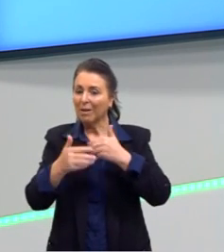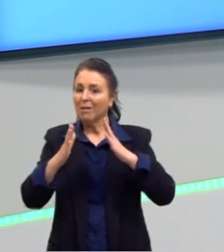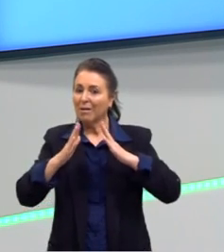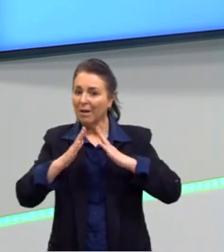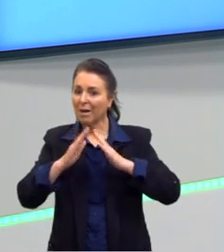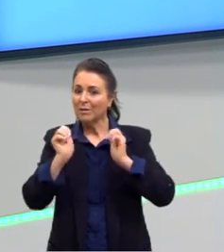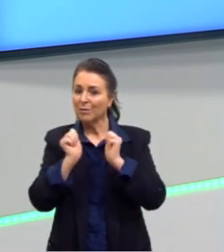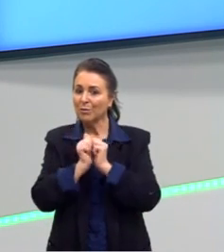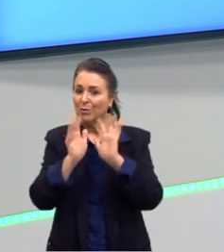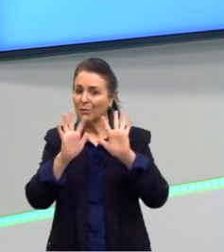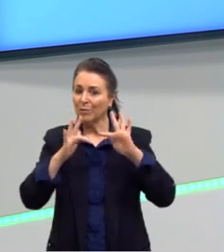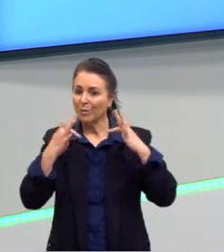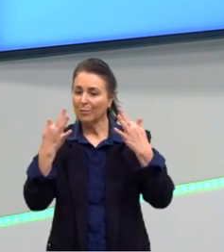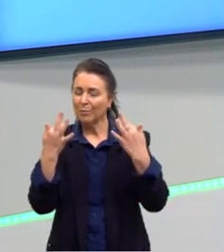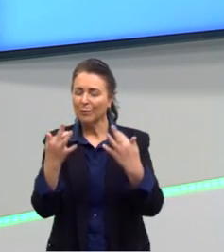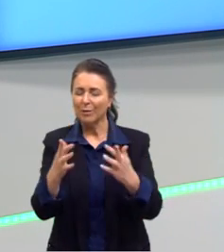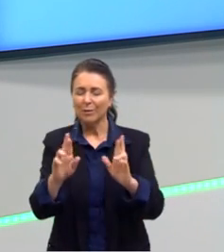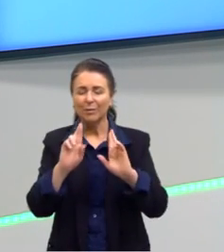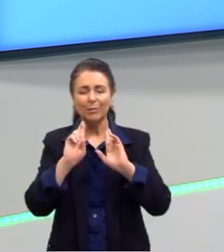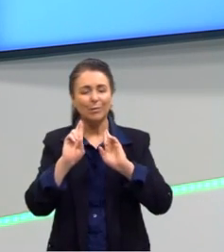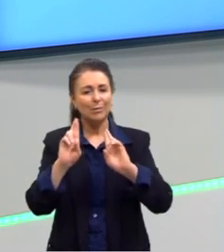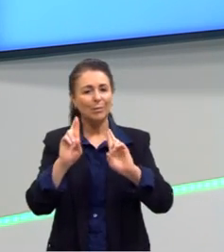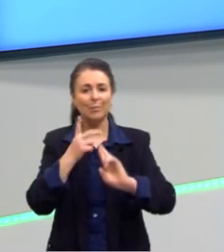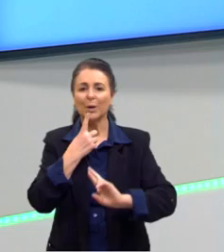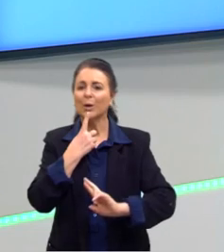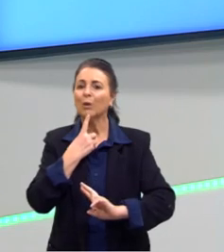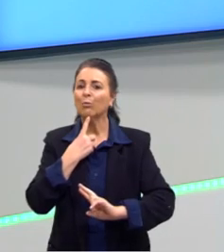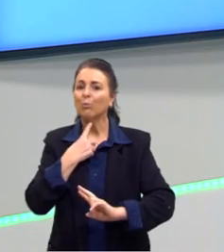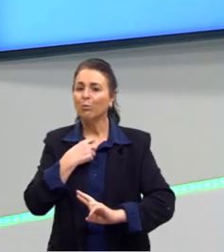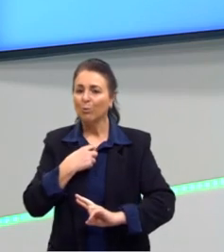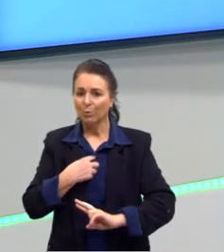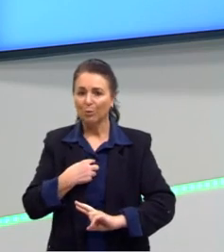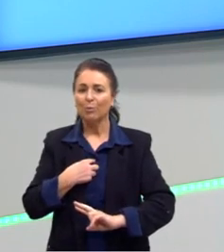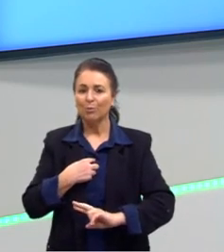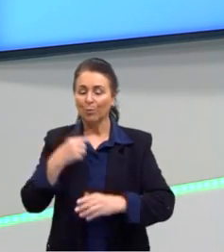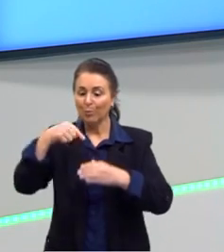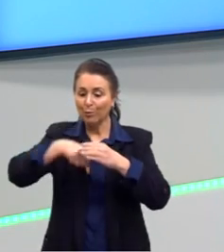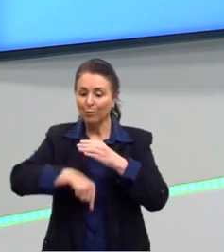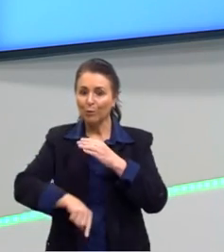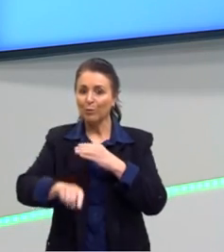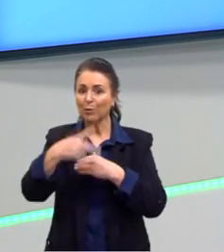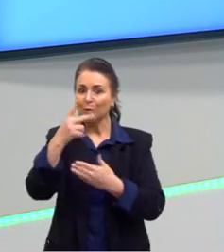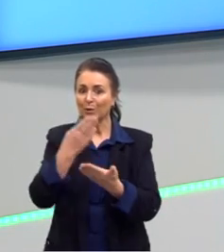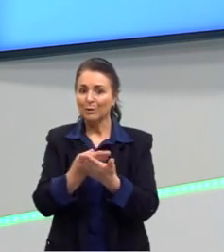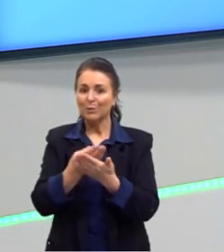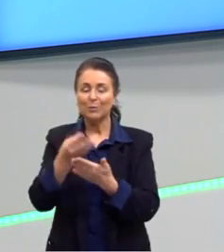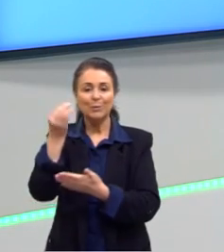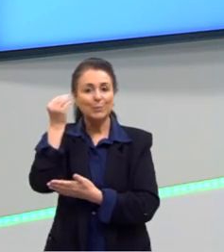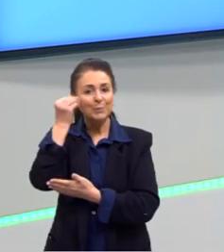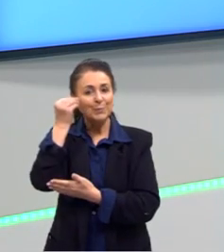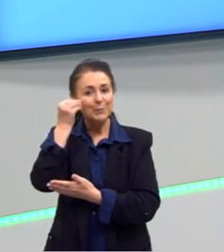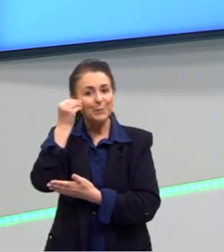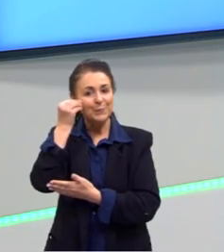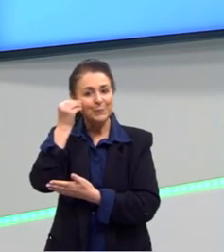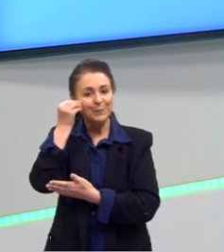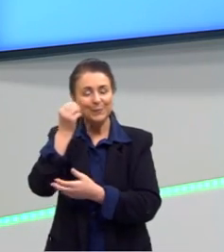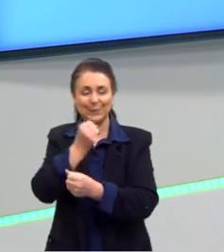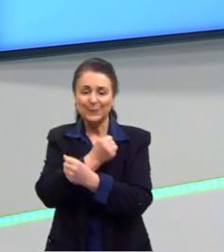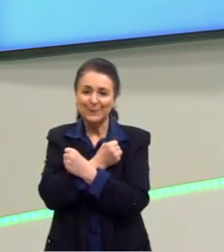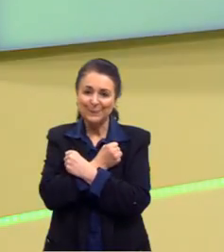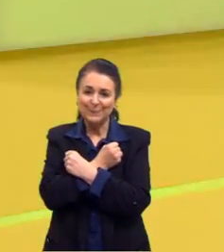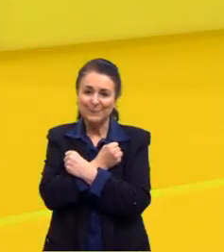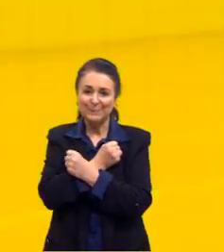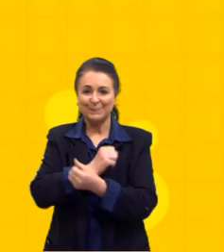família espero que tenham gostado Espero que eu tenho ajudado um pouquinho mais nos seus estudos tá um beijão e forte